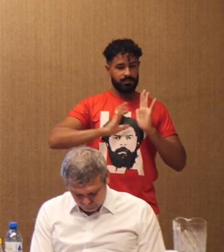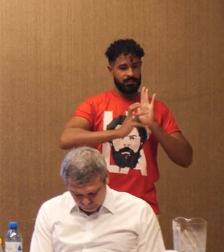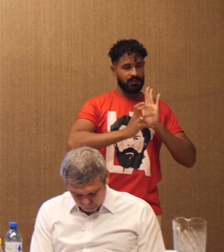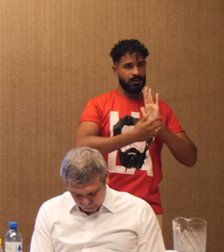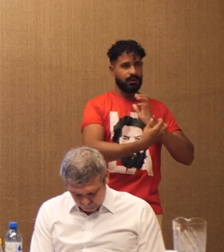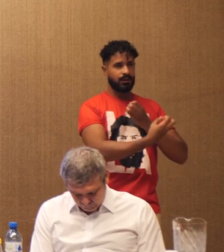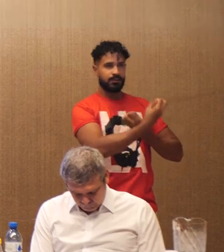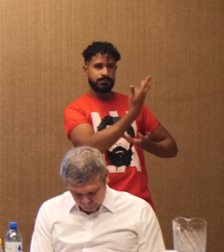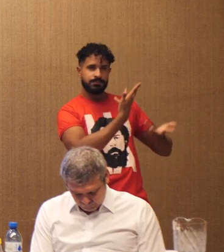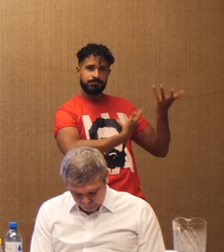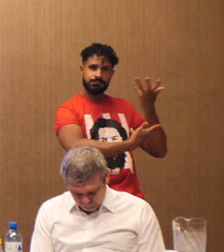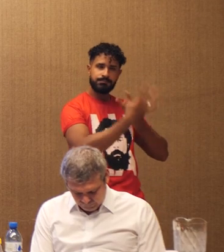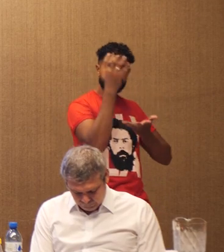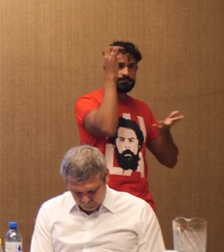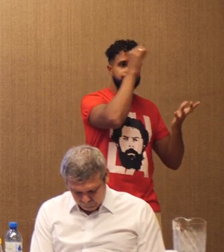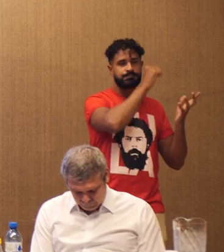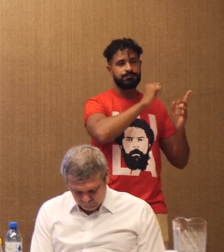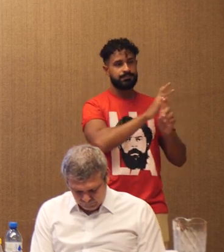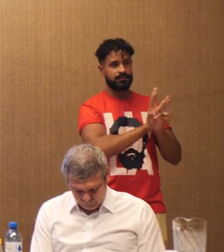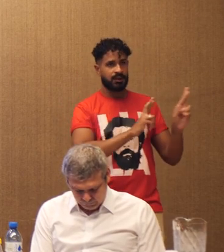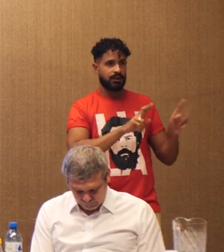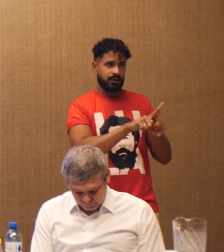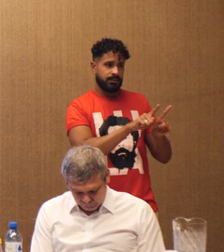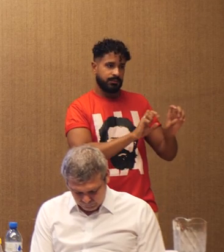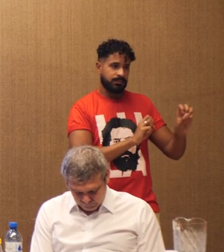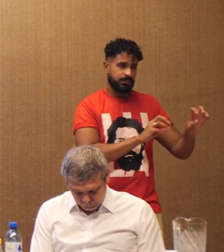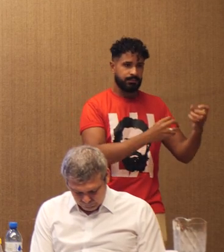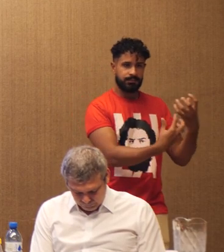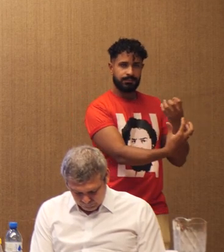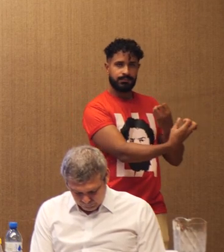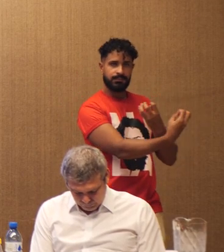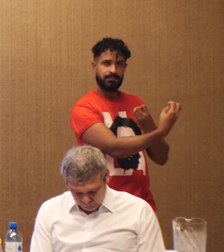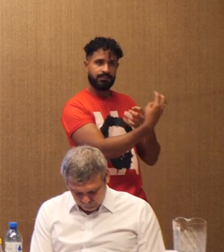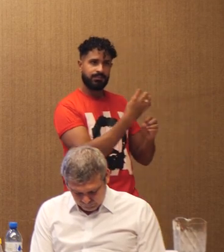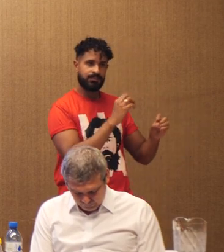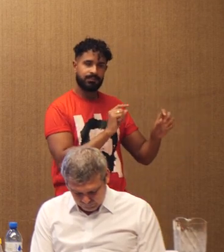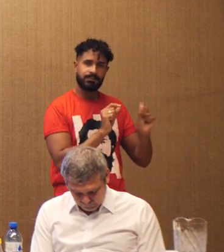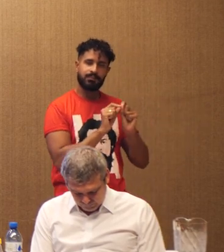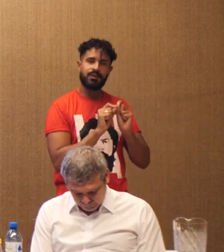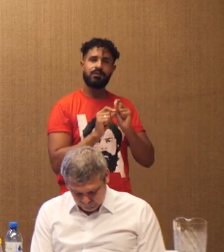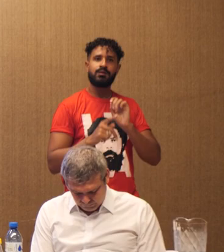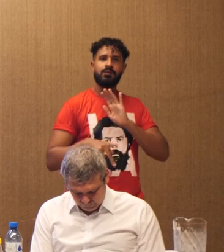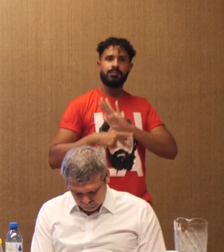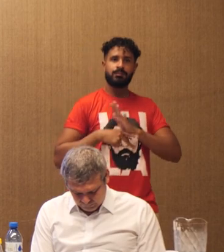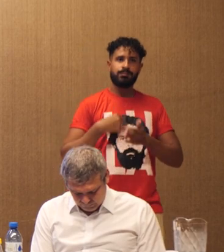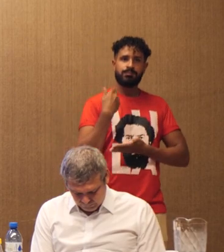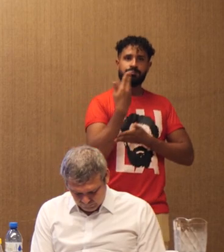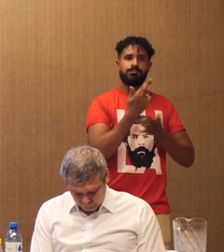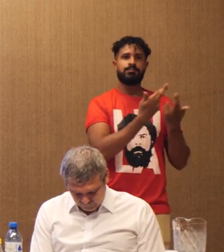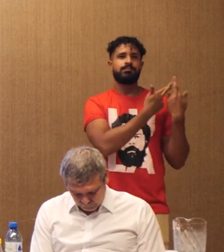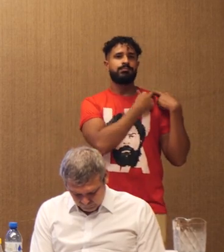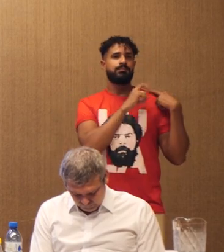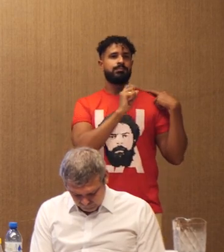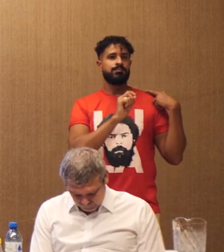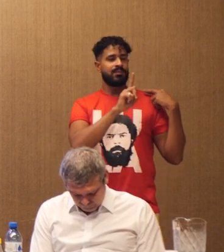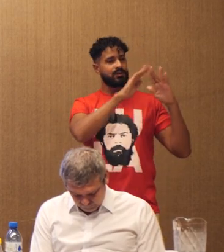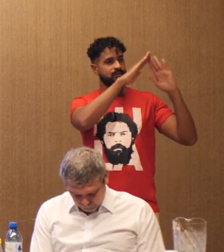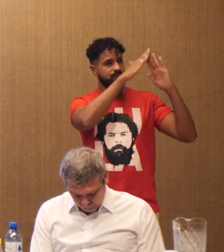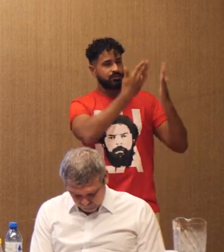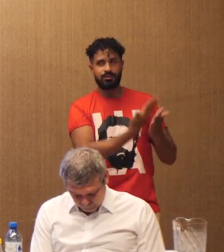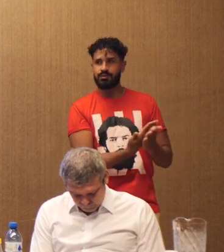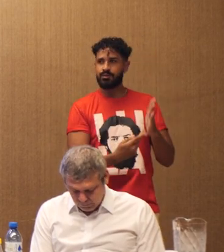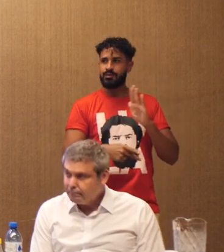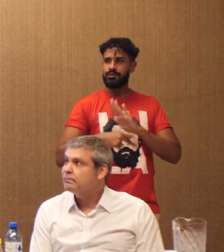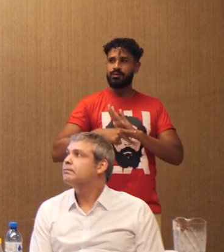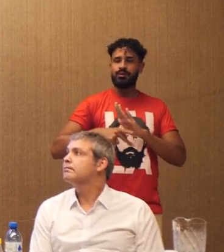educa nesta relação e também educa. E também ele realiza a sua atribuição de ser uma escola